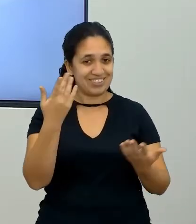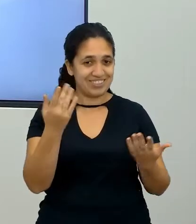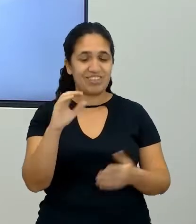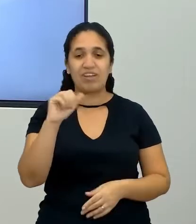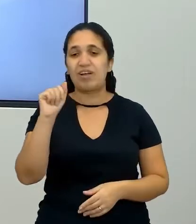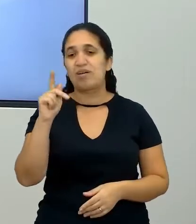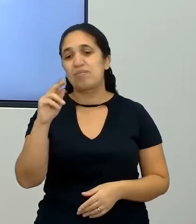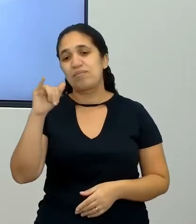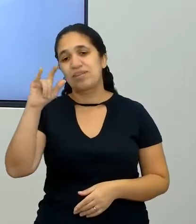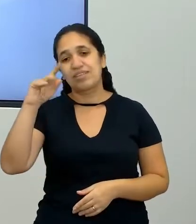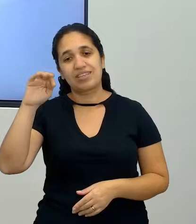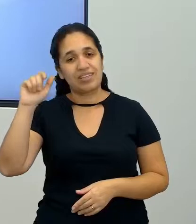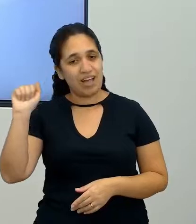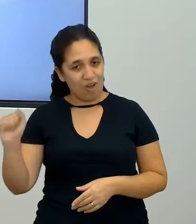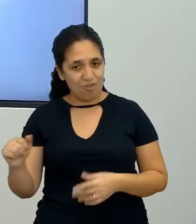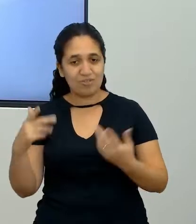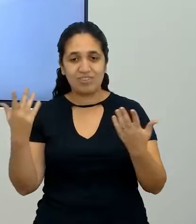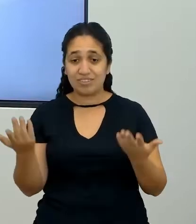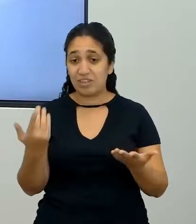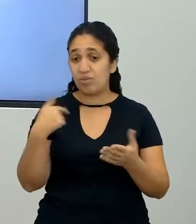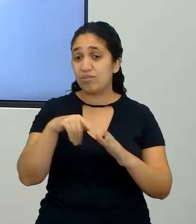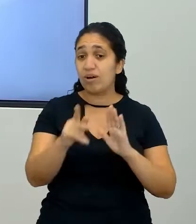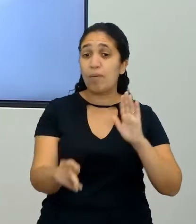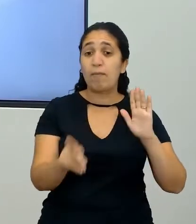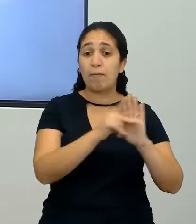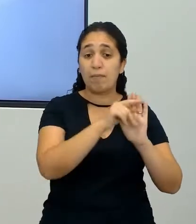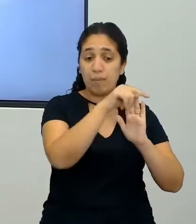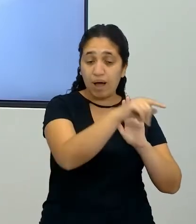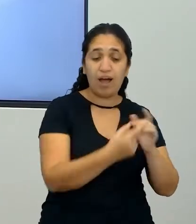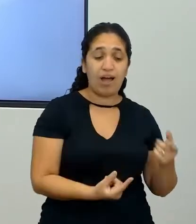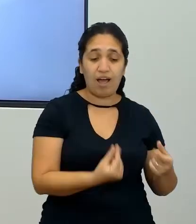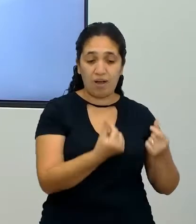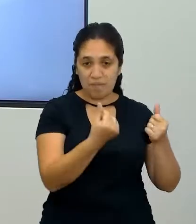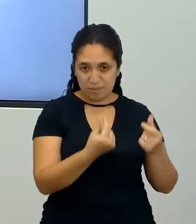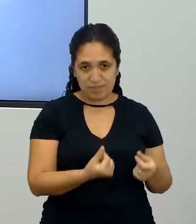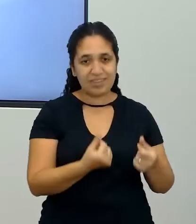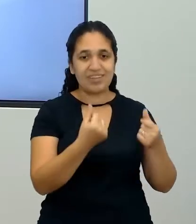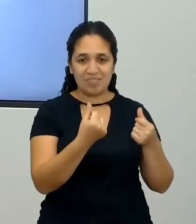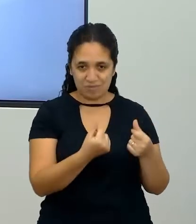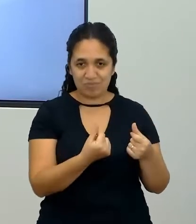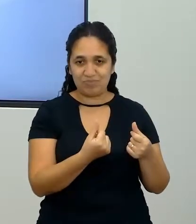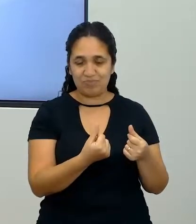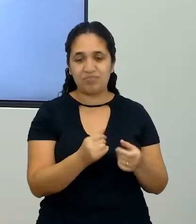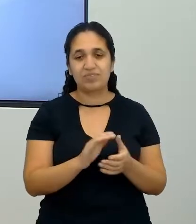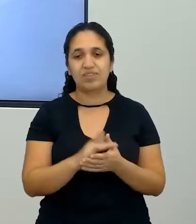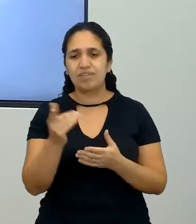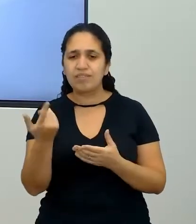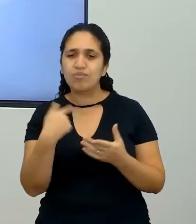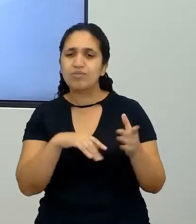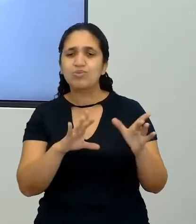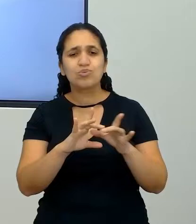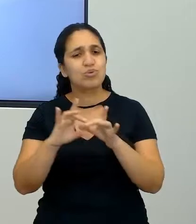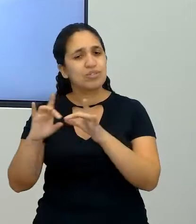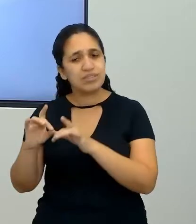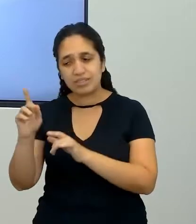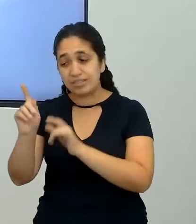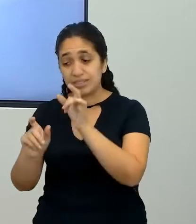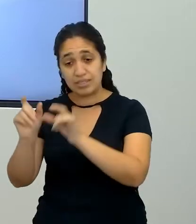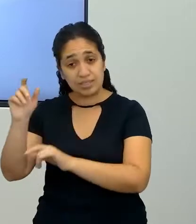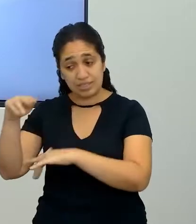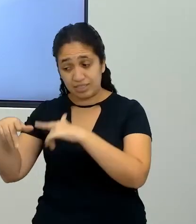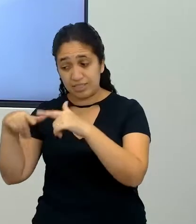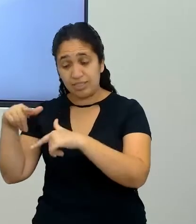a principal categoria da propriedade privada é o capital. Então, nesse contexto, os trabalhadores